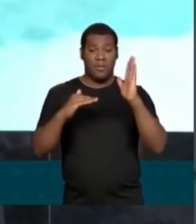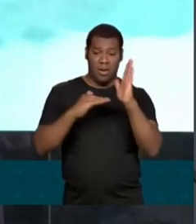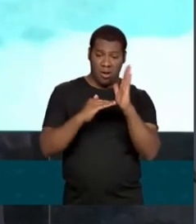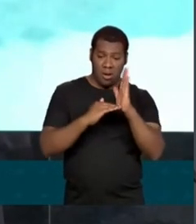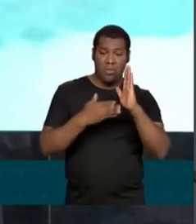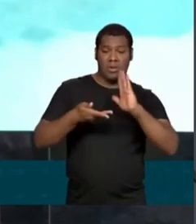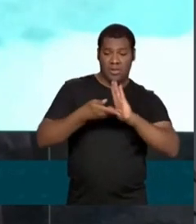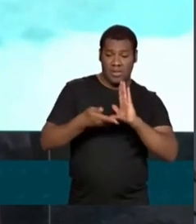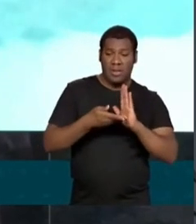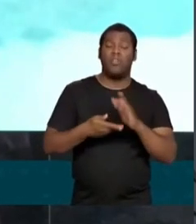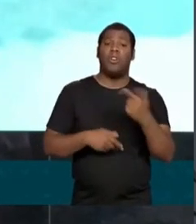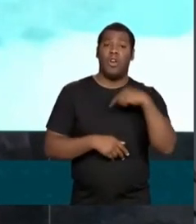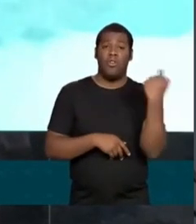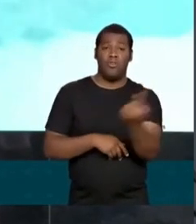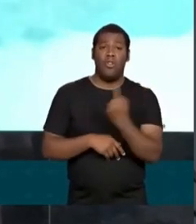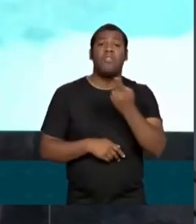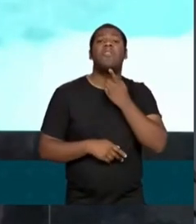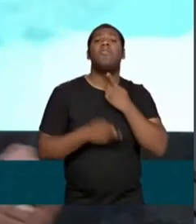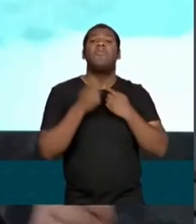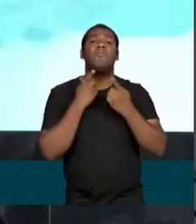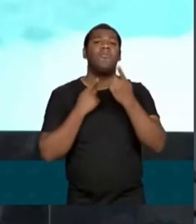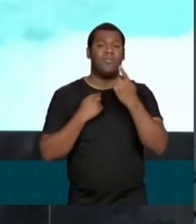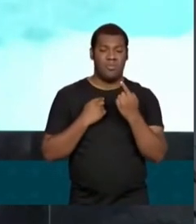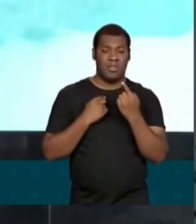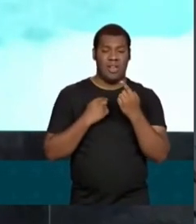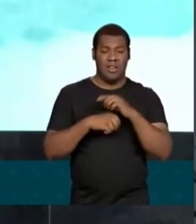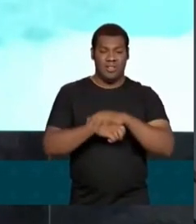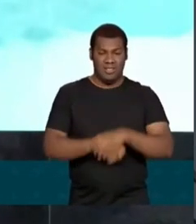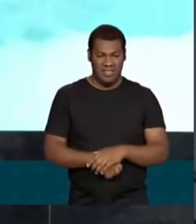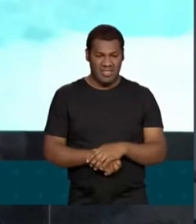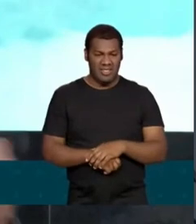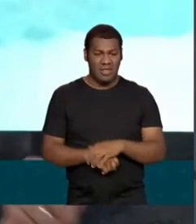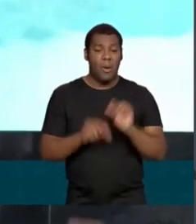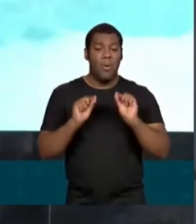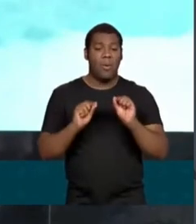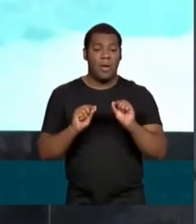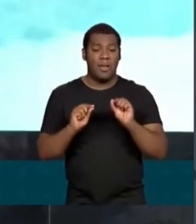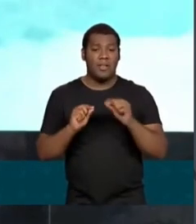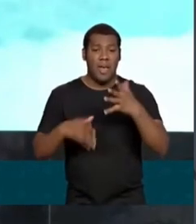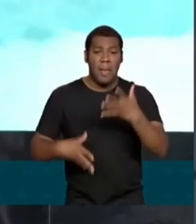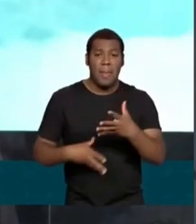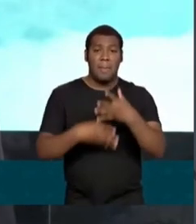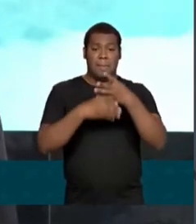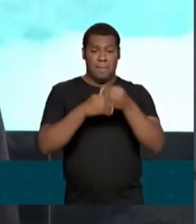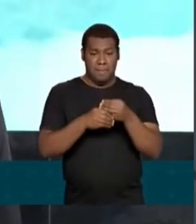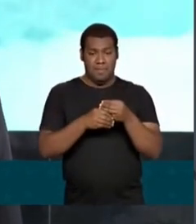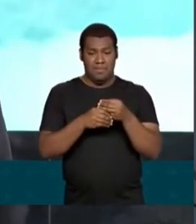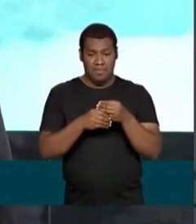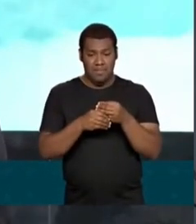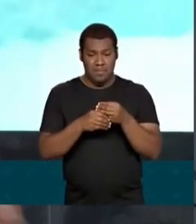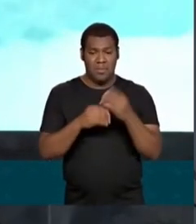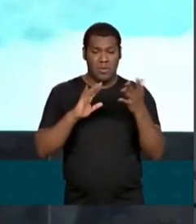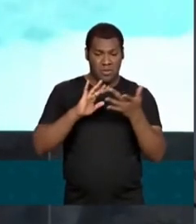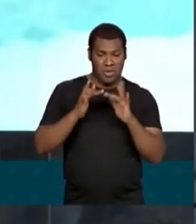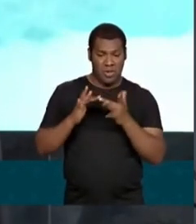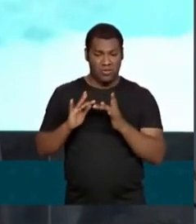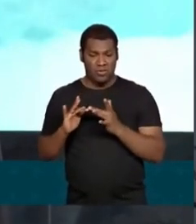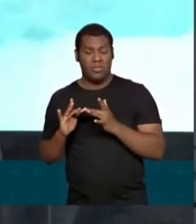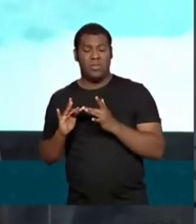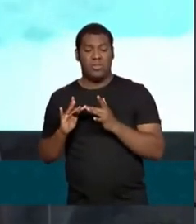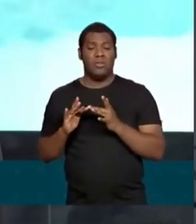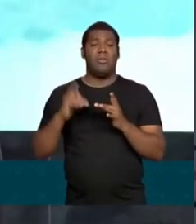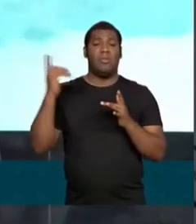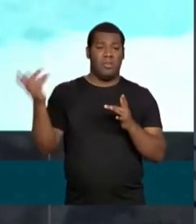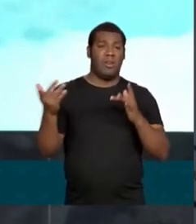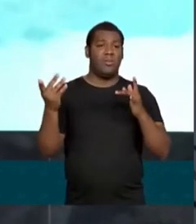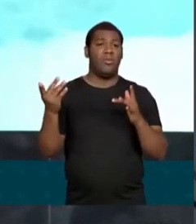Senado que nós temos interesse naquilo que não possa virar emenda as milhas Provisórias que já estão lá que vão transmitar na